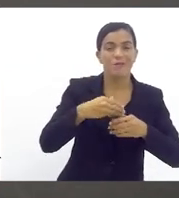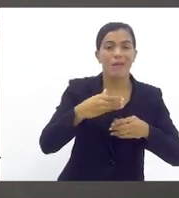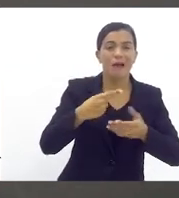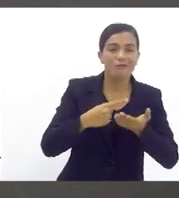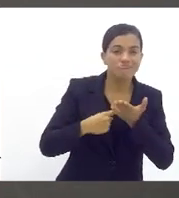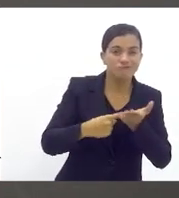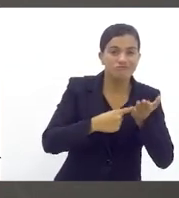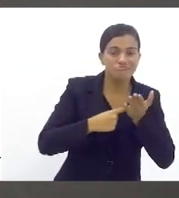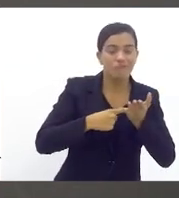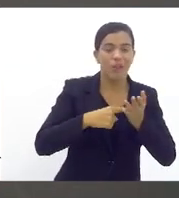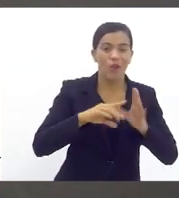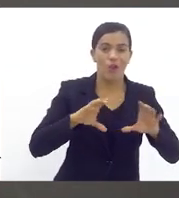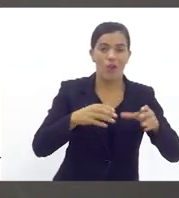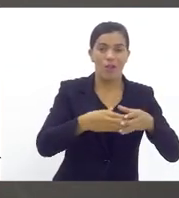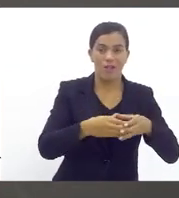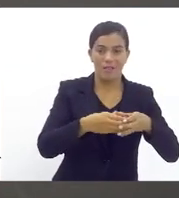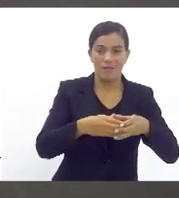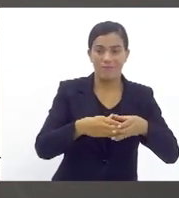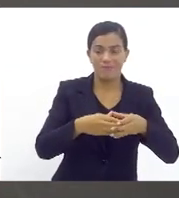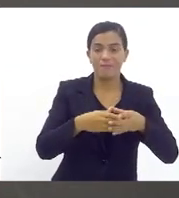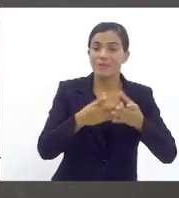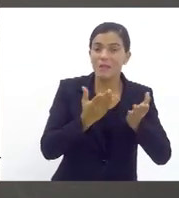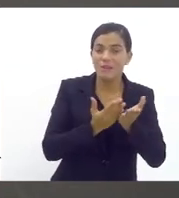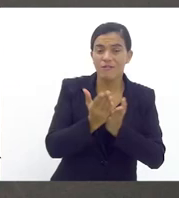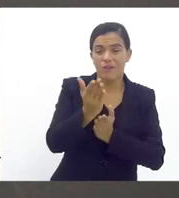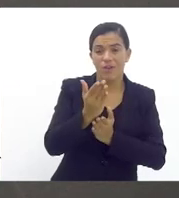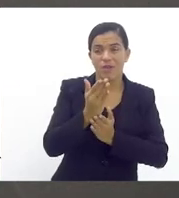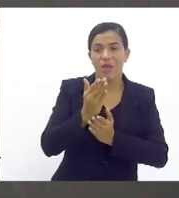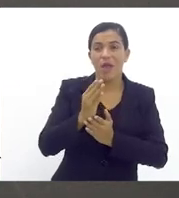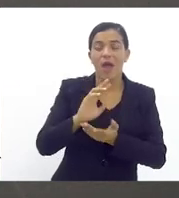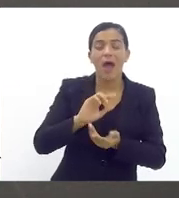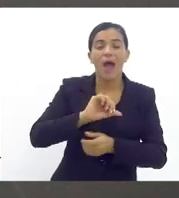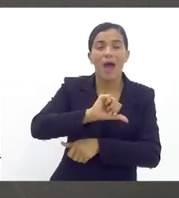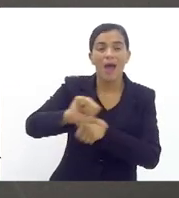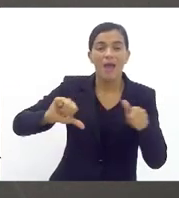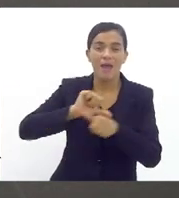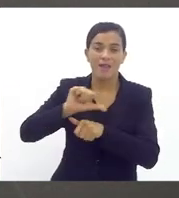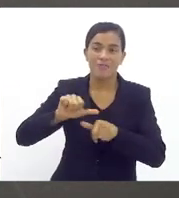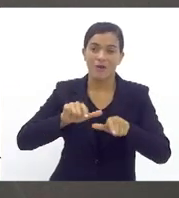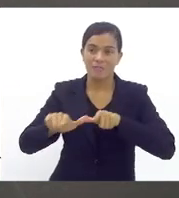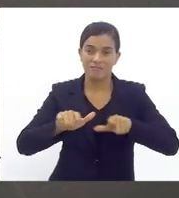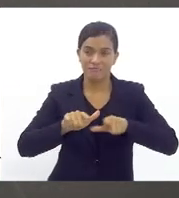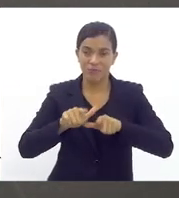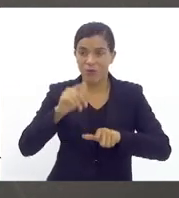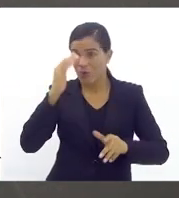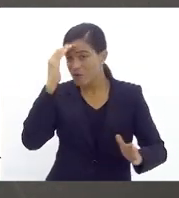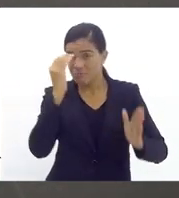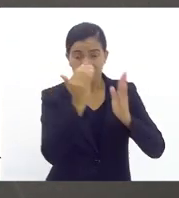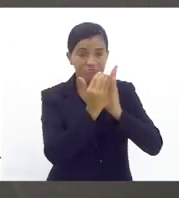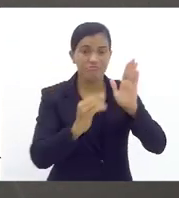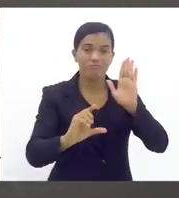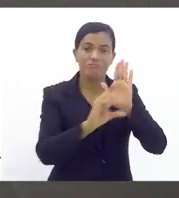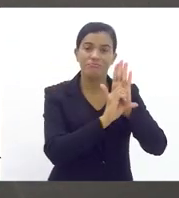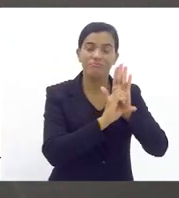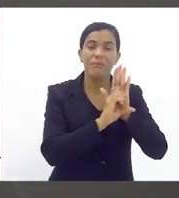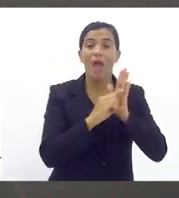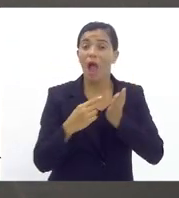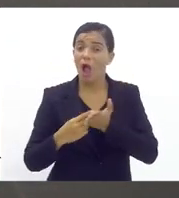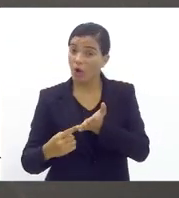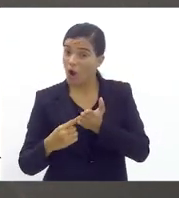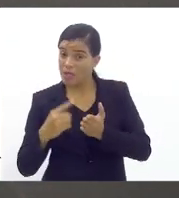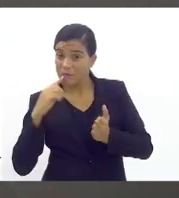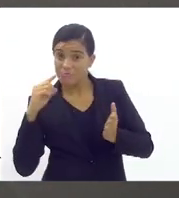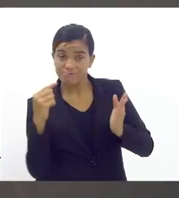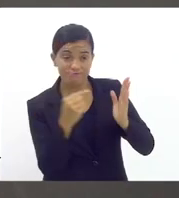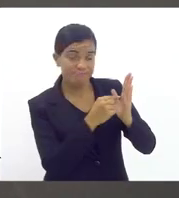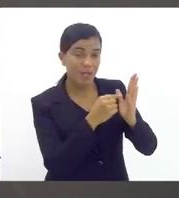coletivas, desde que foi aprovada a reforma trabalhista, que vale o legislado, o acordado sobre o legislado. Então, para onde não